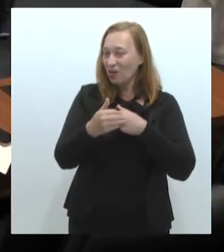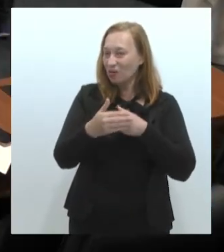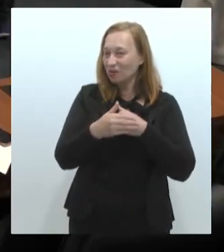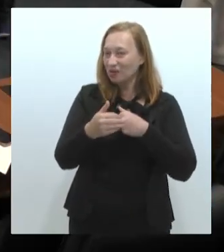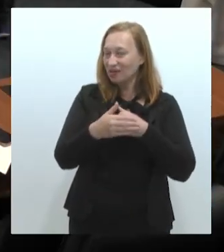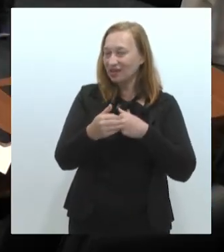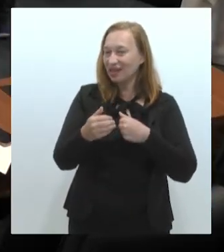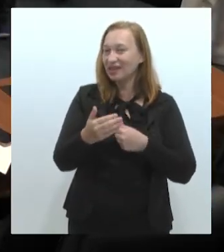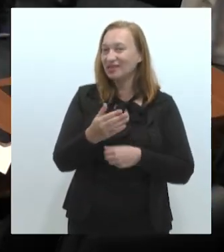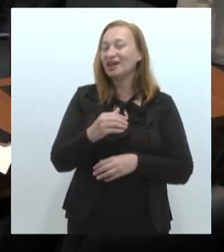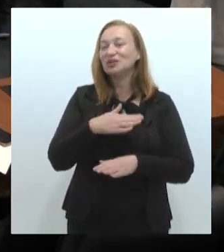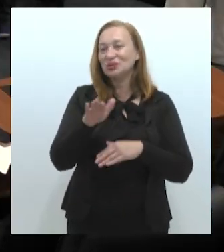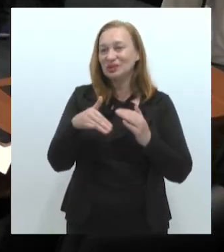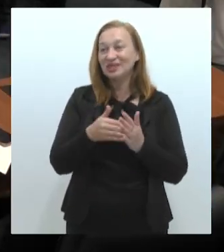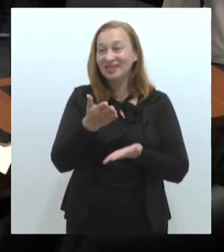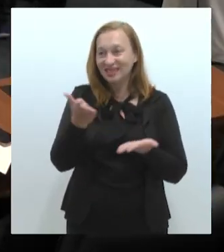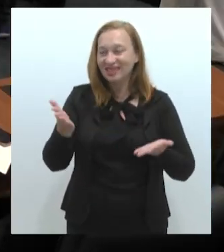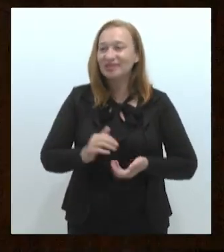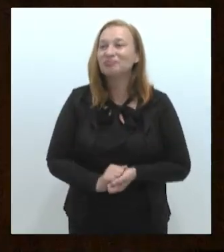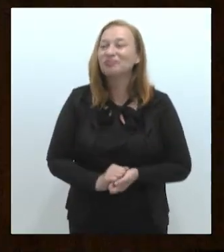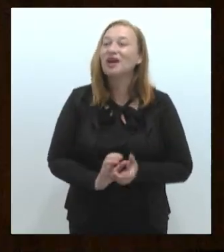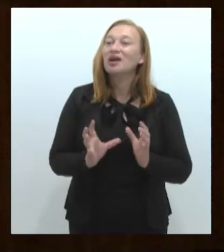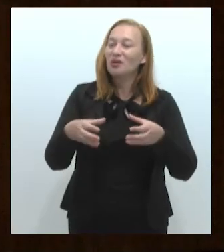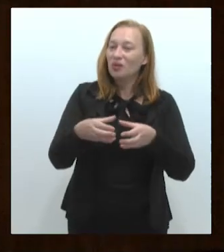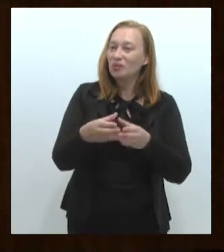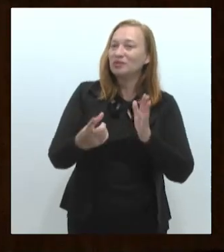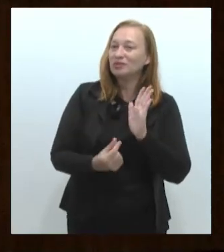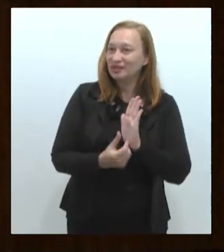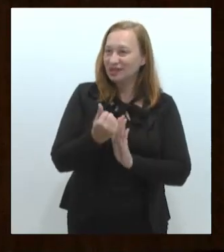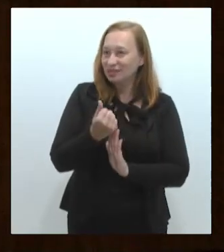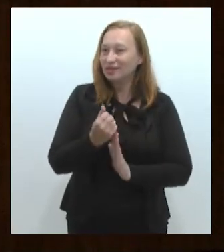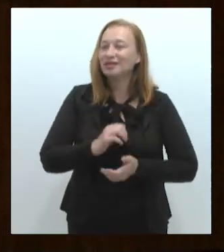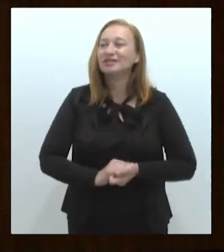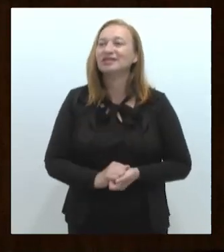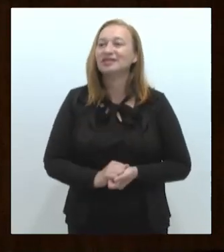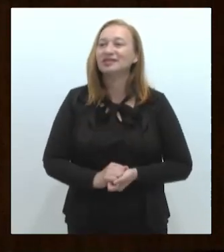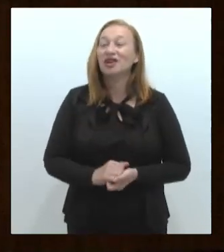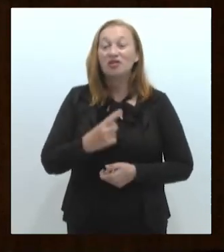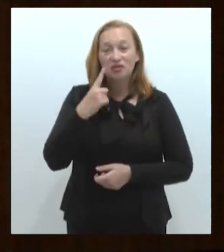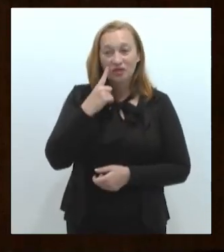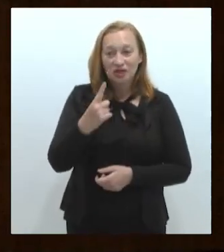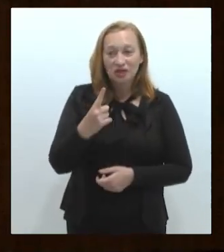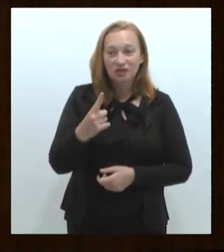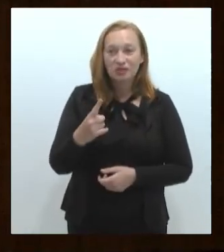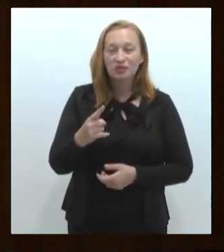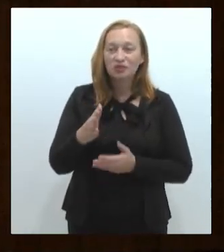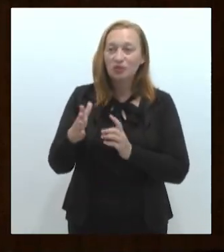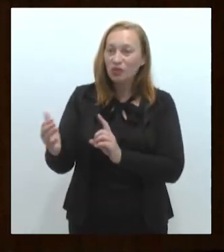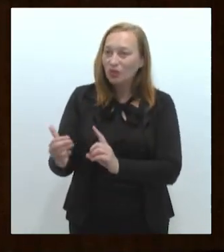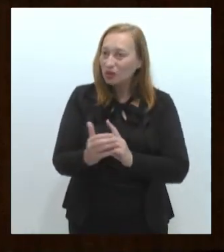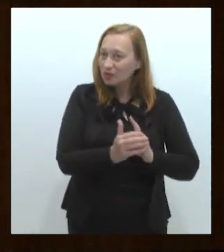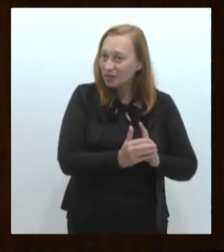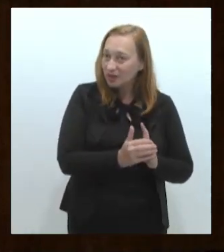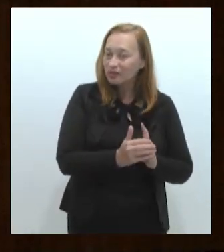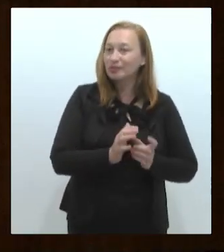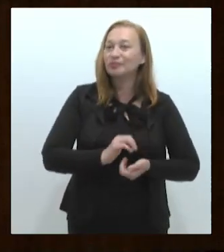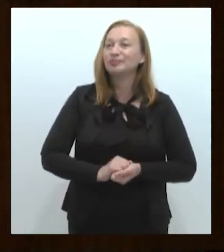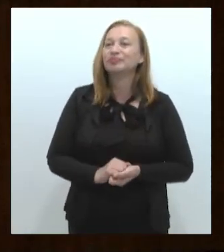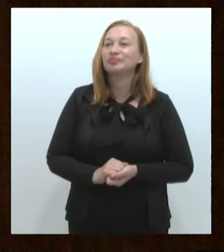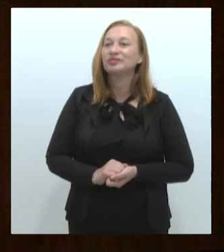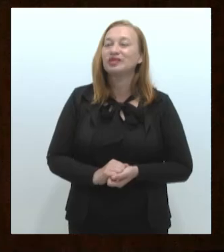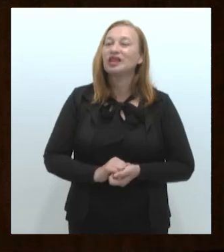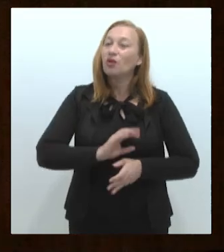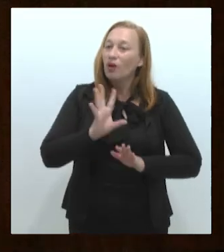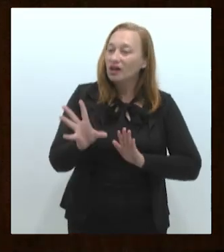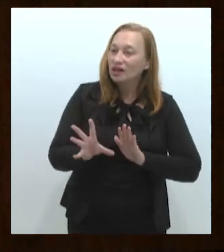Bom, presidente, pela Comissão de Orçamento, tendo em vista o acolhimento de uma